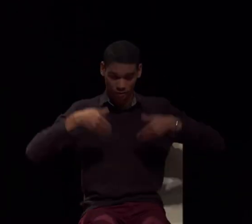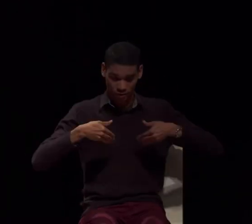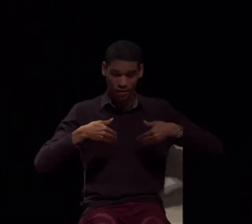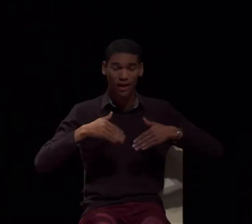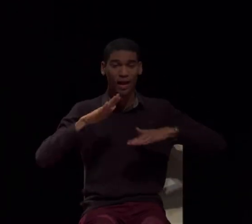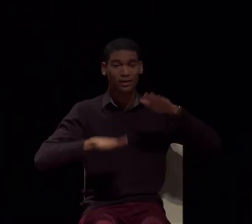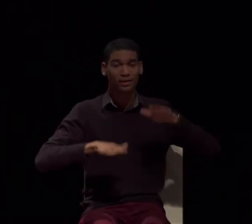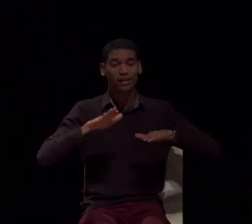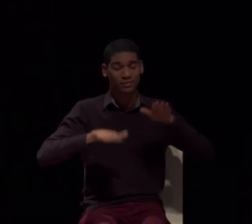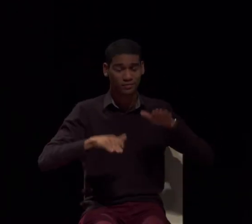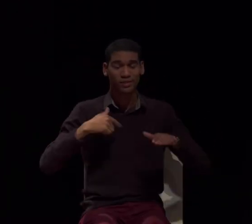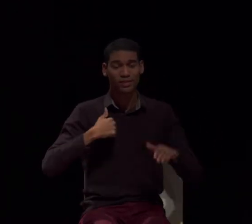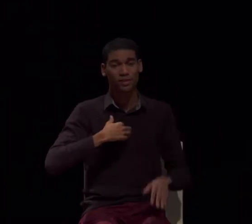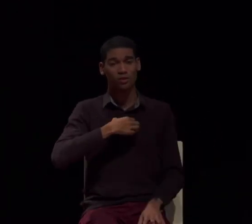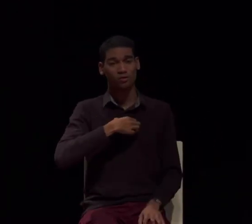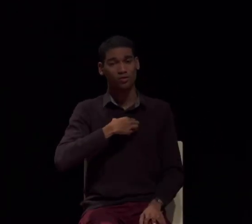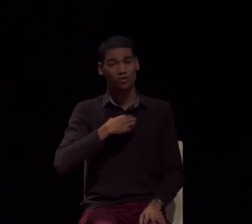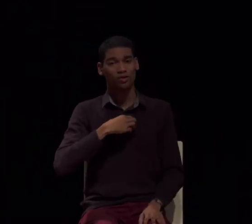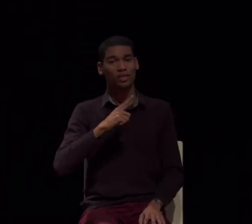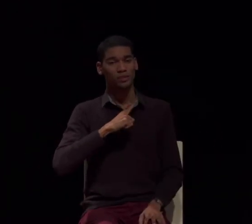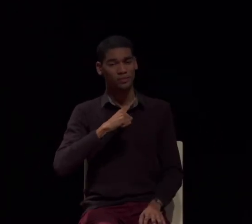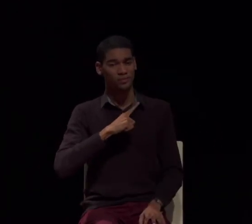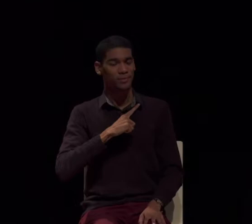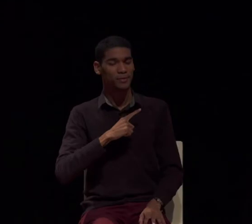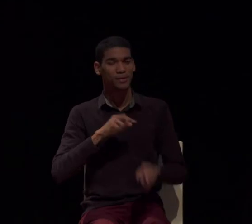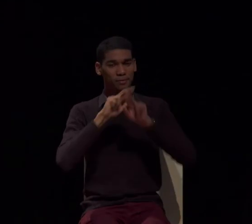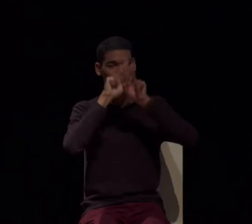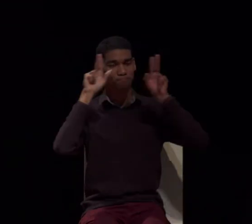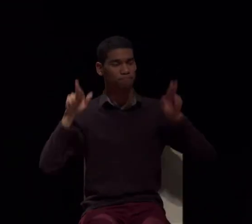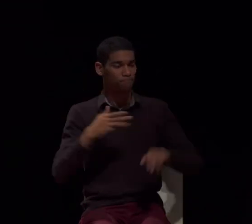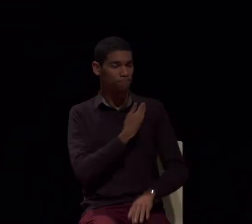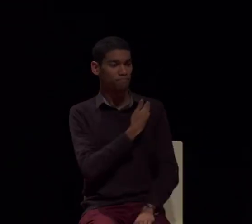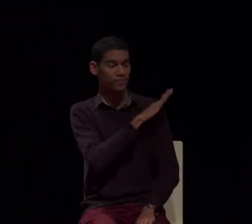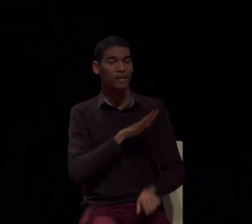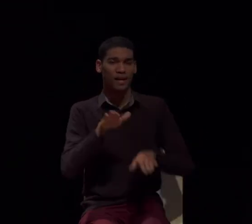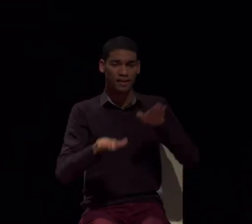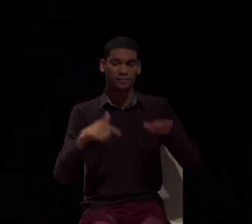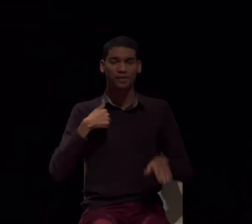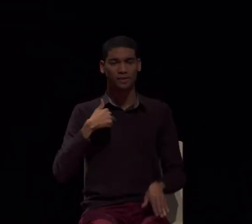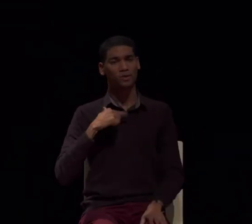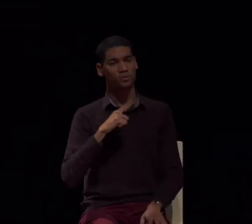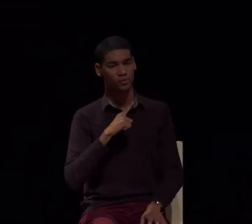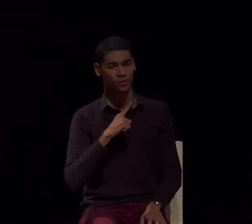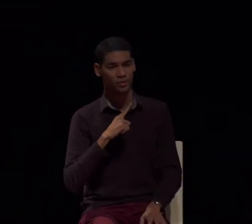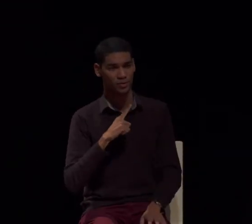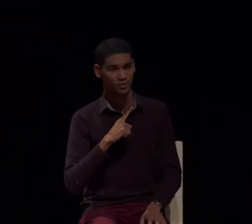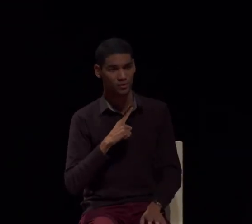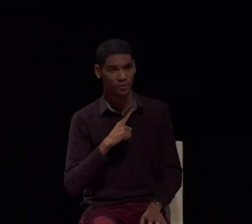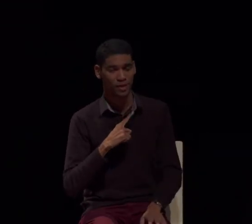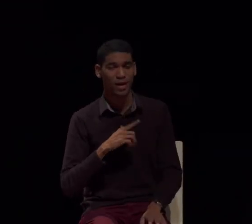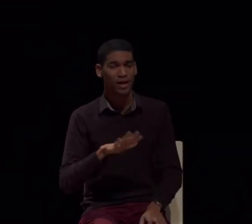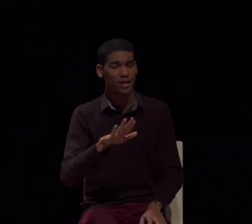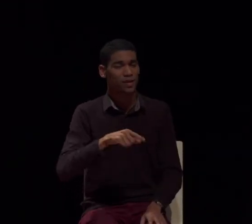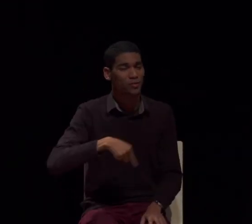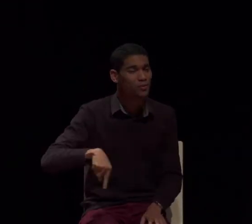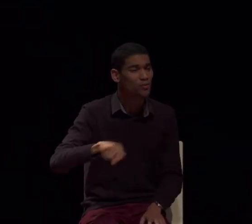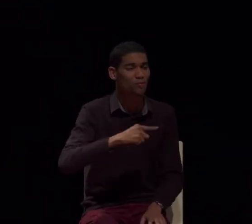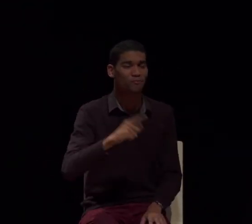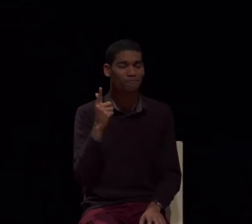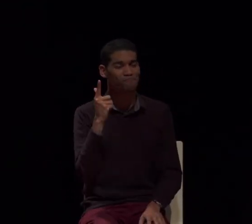racistas sim então a partir daí eu acho que a gente consegue pensar